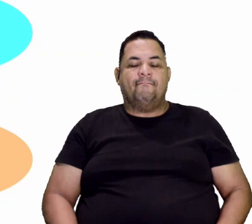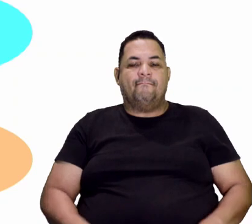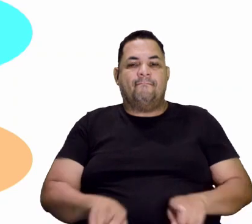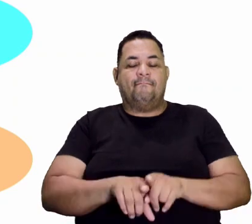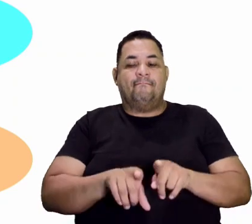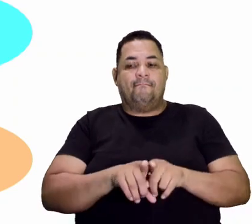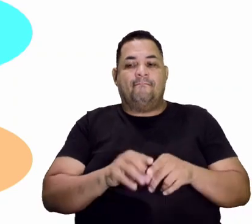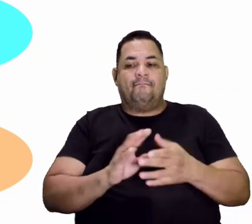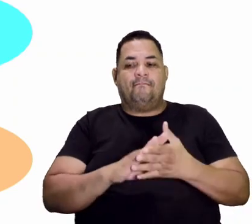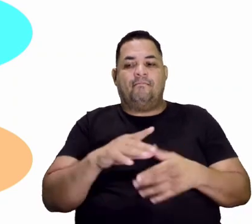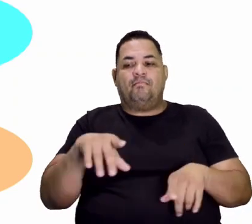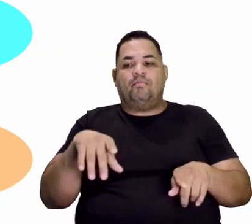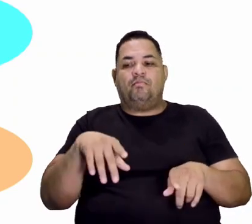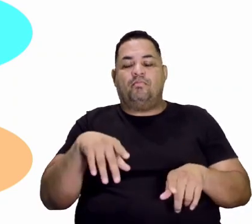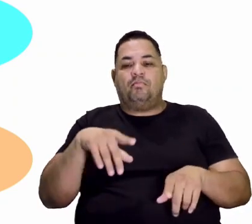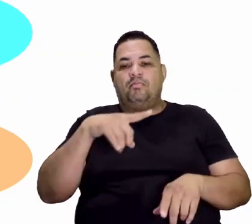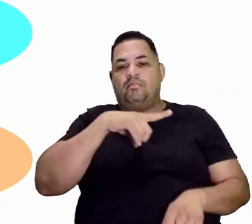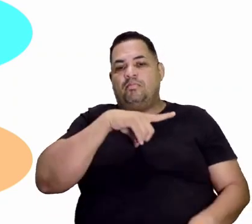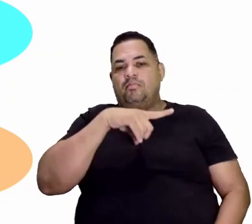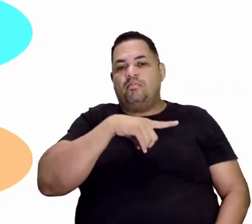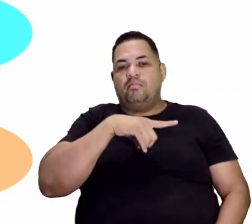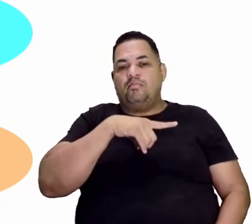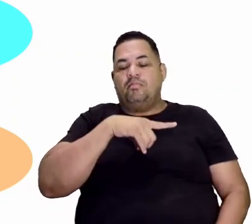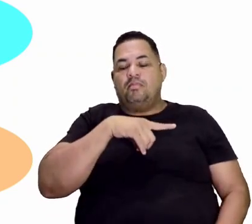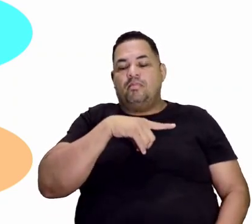Além do mais, nós temos